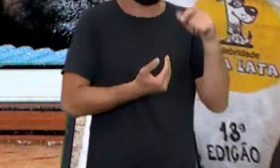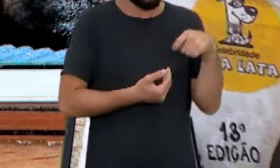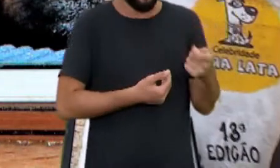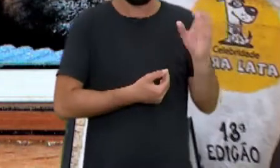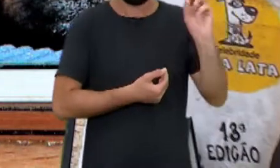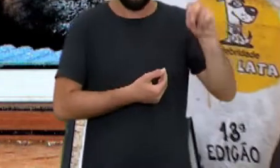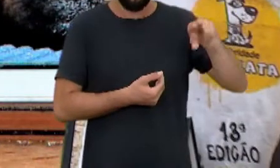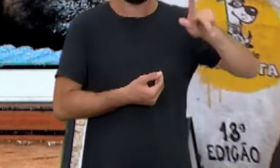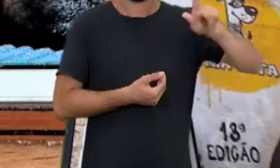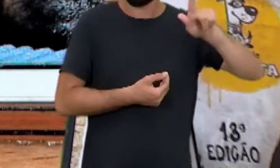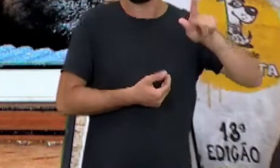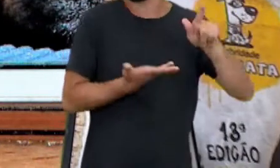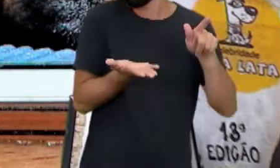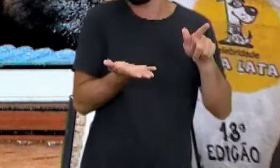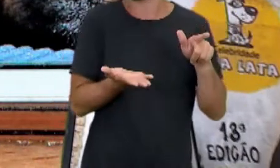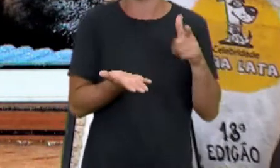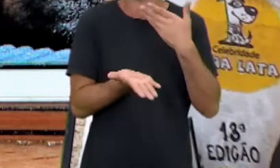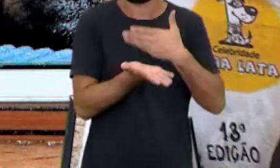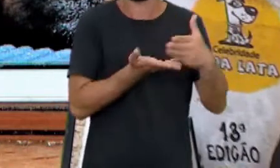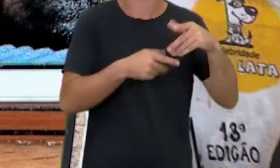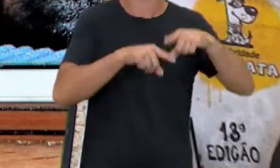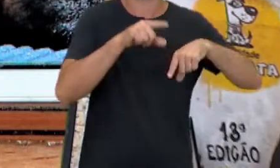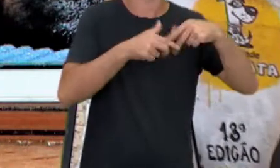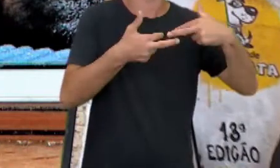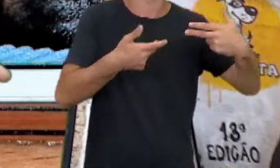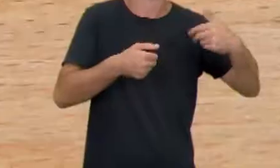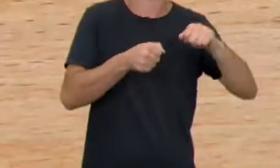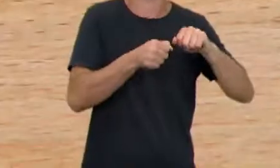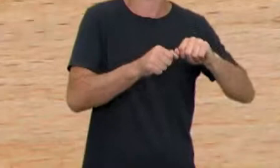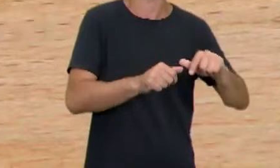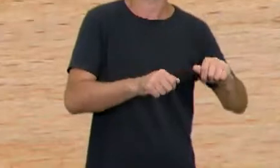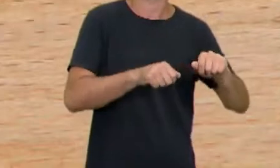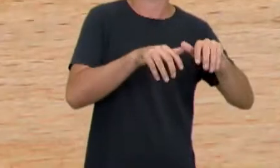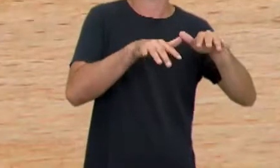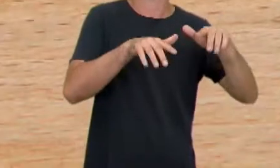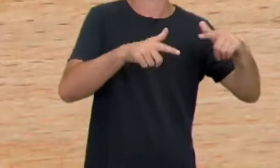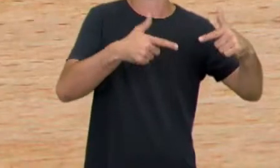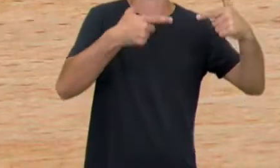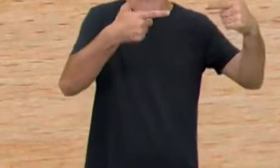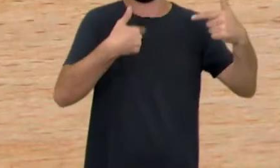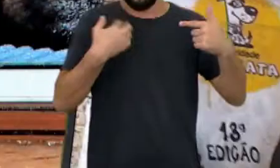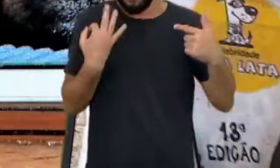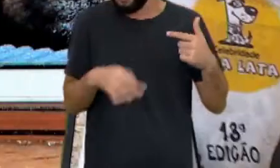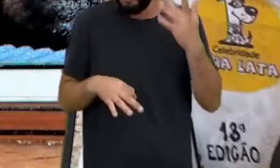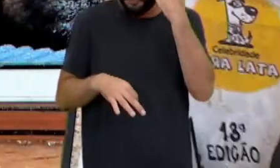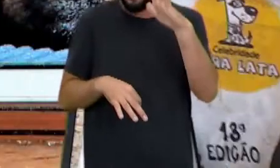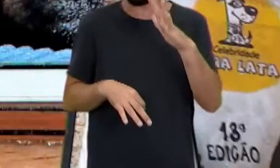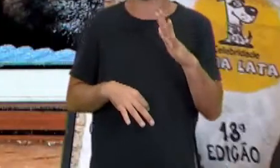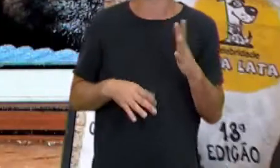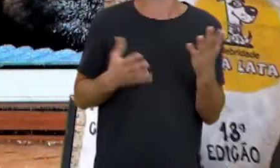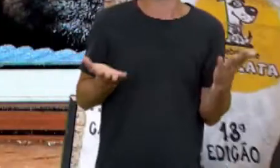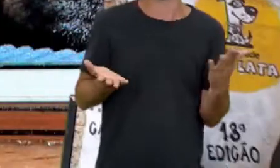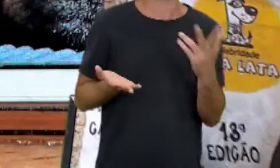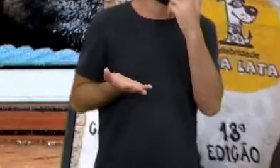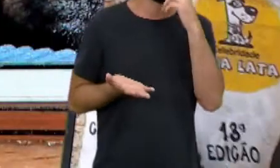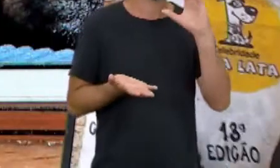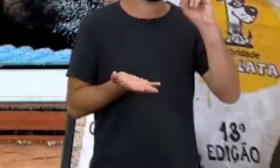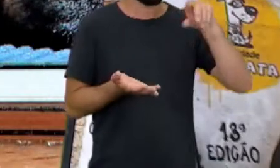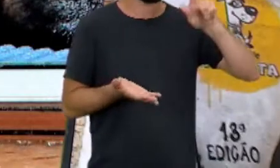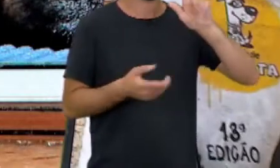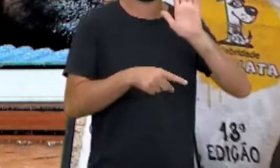gente pode falar que gera alguns produtos, não é isso? Sim. Através me corrija se eu estiver errado. A ONG, ela gera um produto